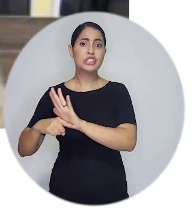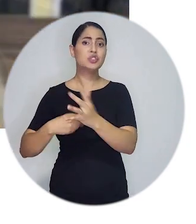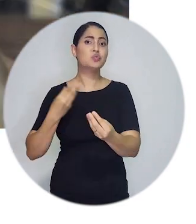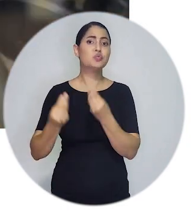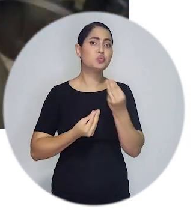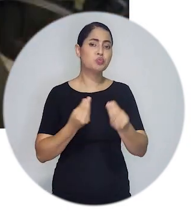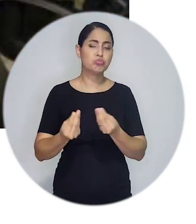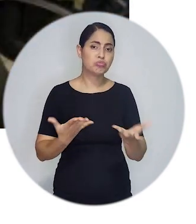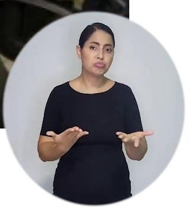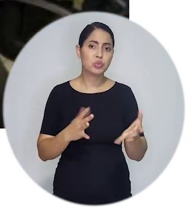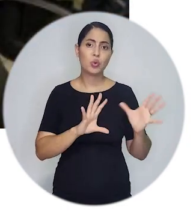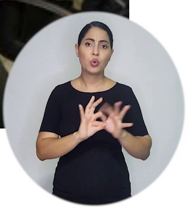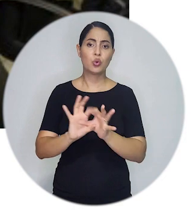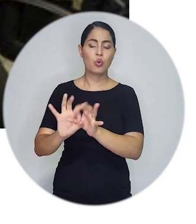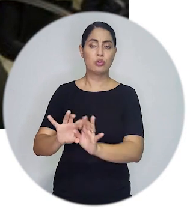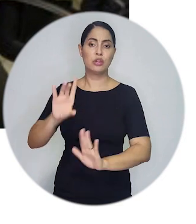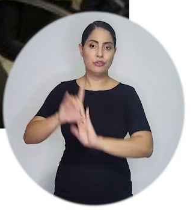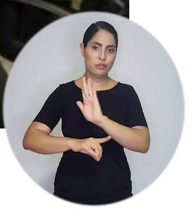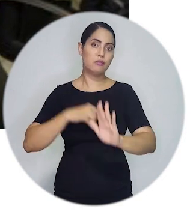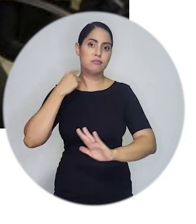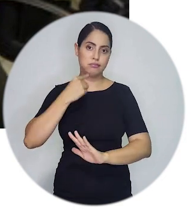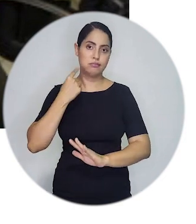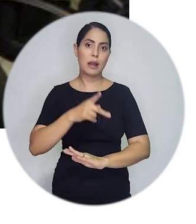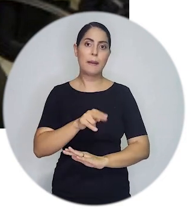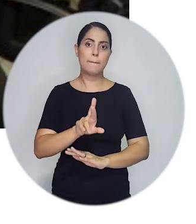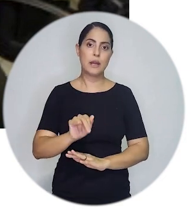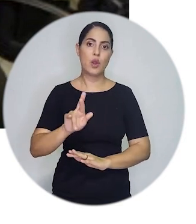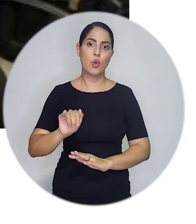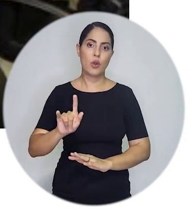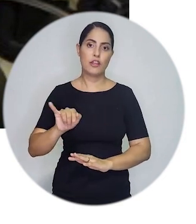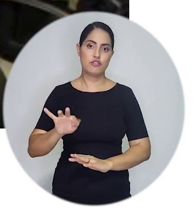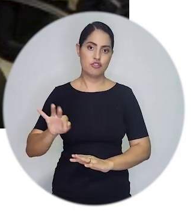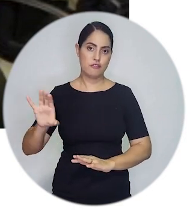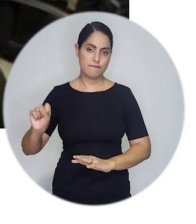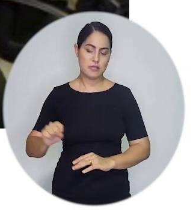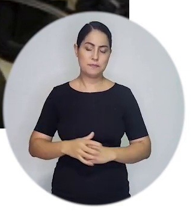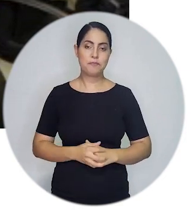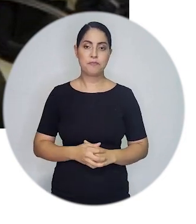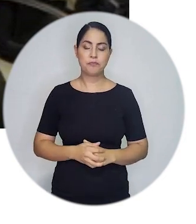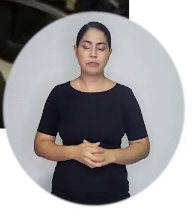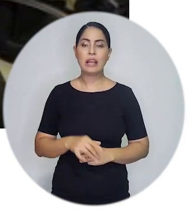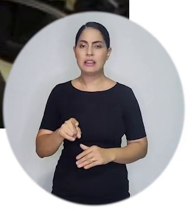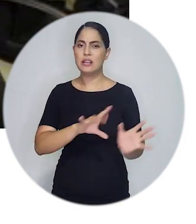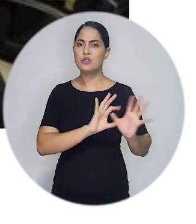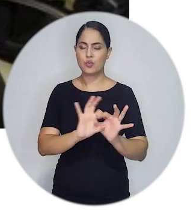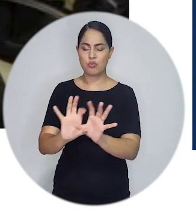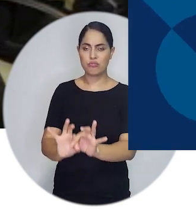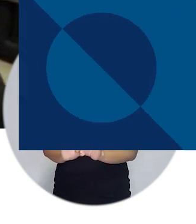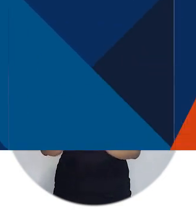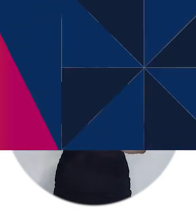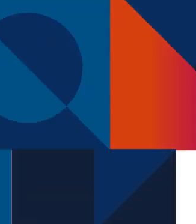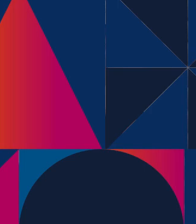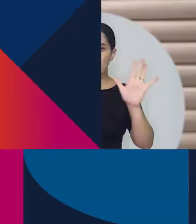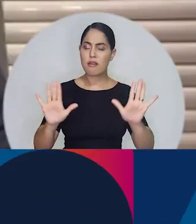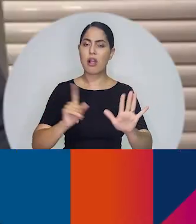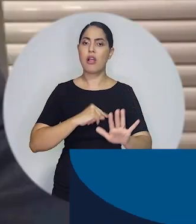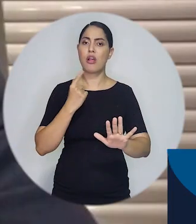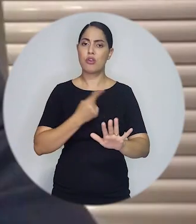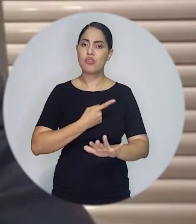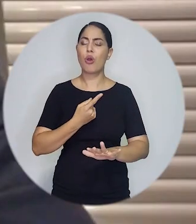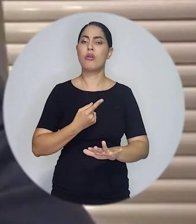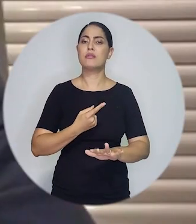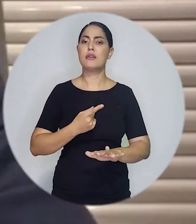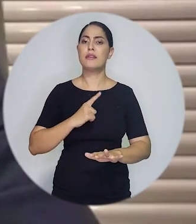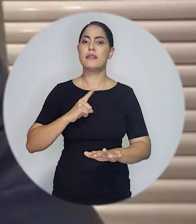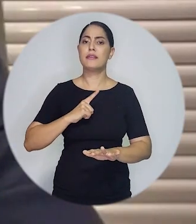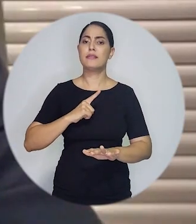pontos positivos e negativos que se tem do sistema de prerrogativas. Isso tudo é uma